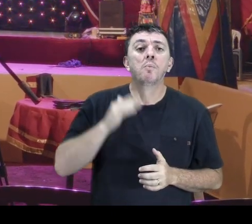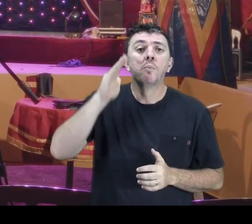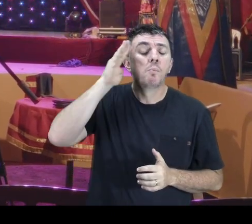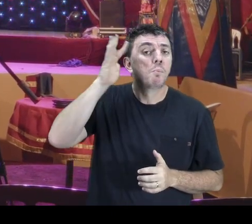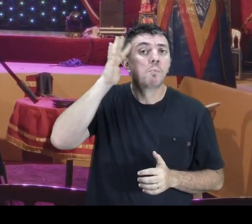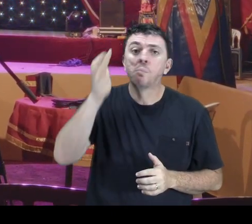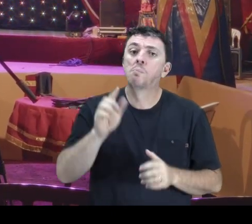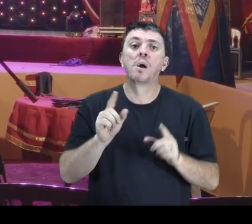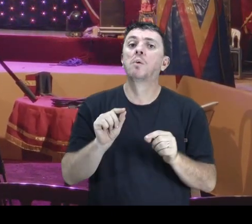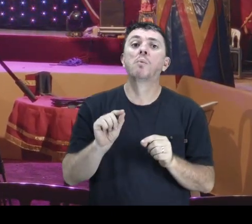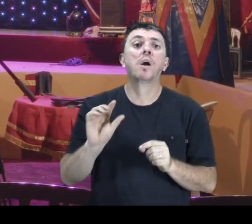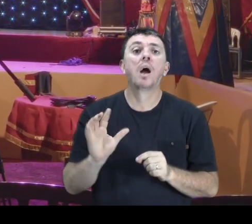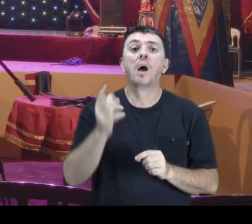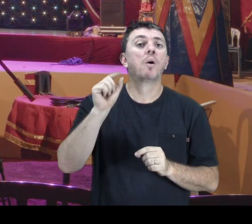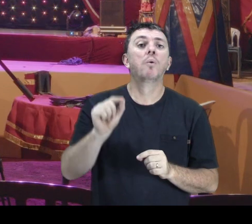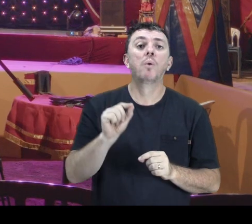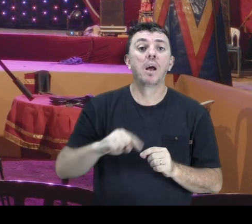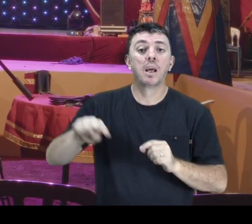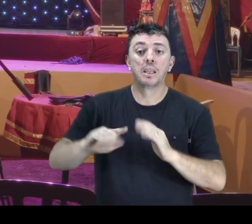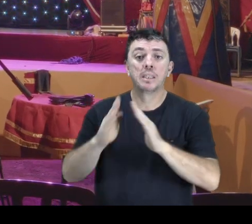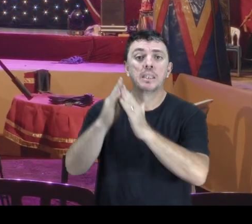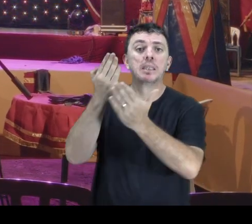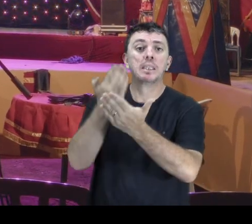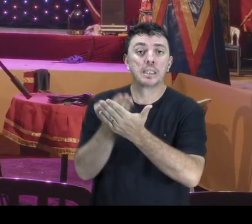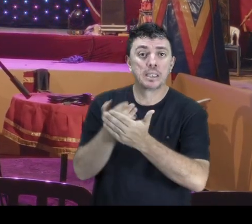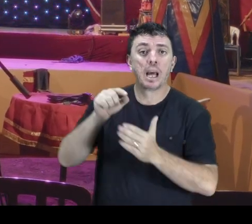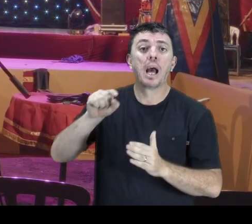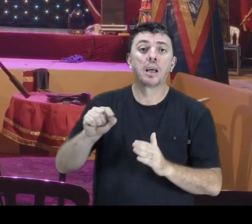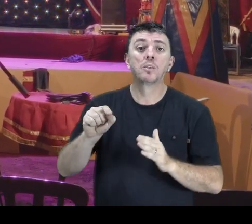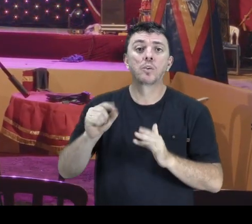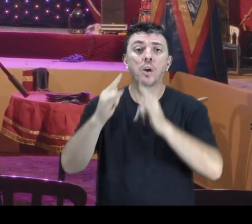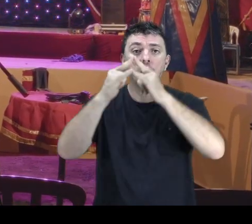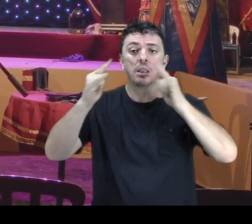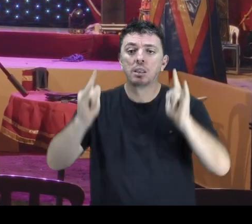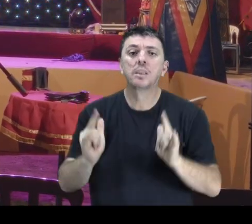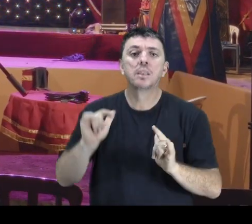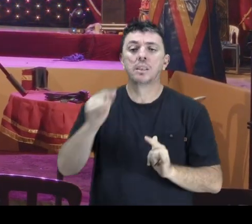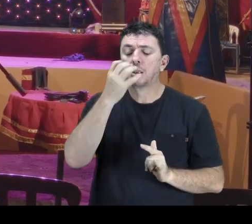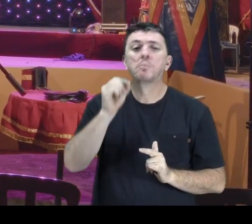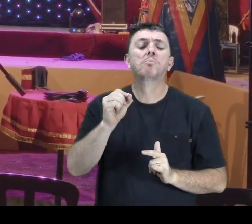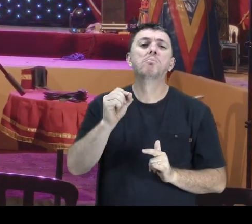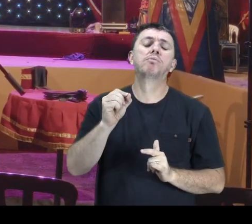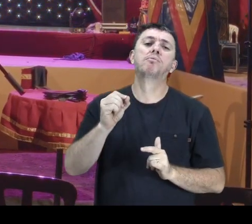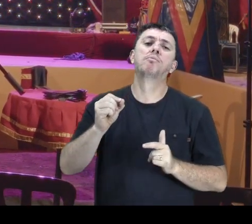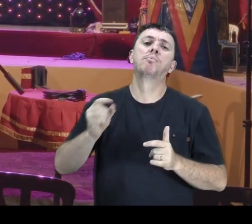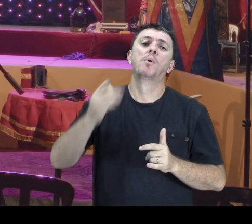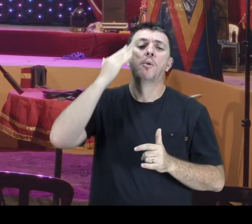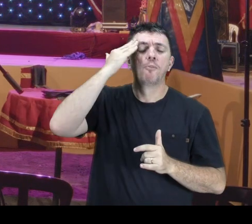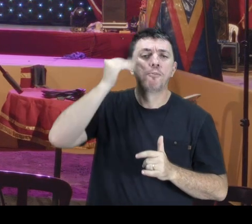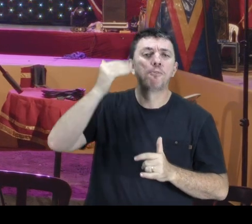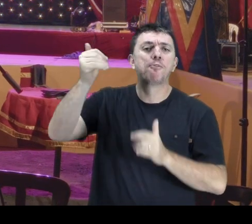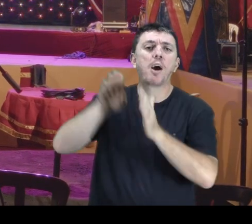não imaginava que ela ia ser uma coisa que ia ser reconhecida internacionalmente. Você pressentiu, né, Zé? É,